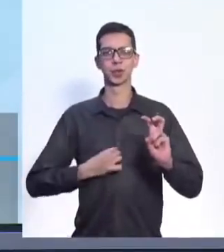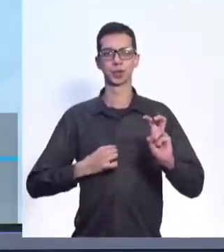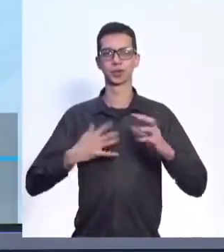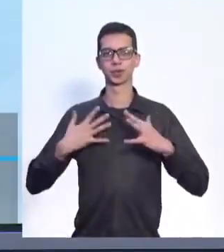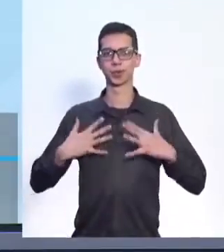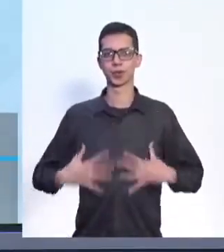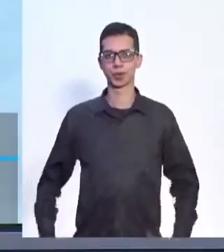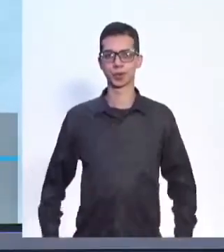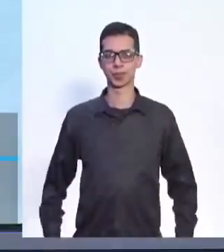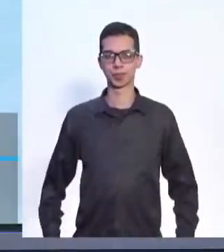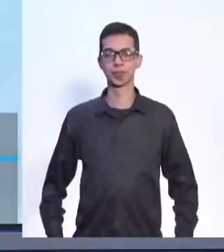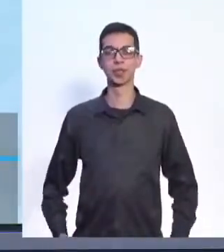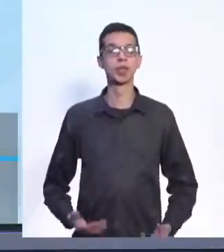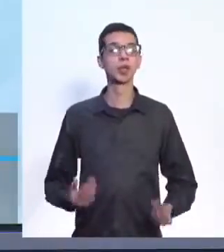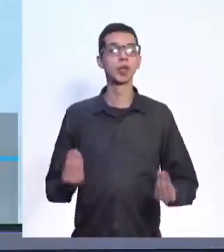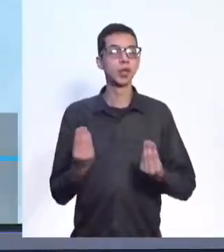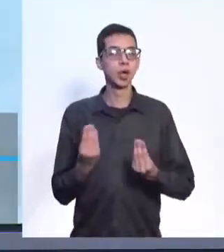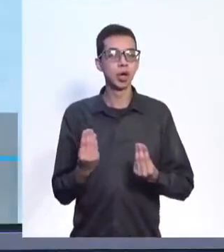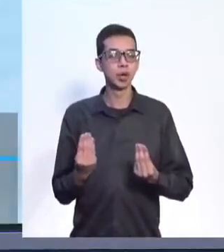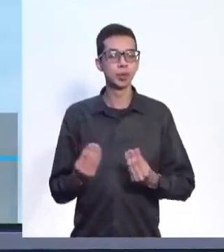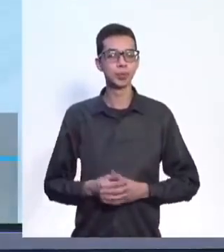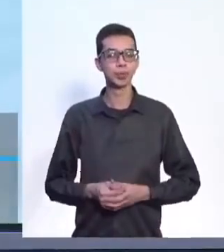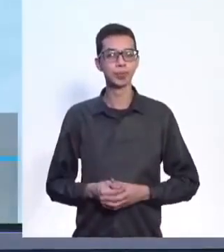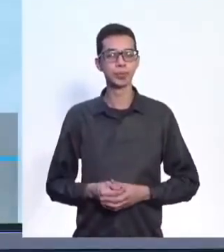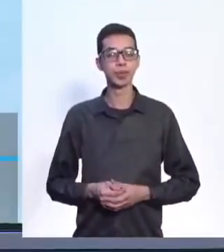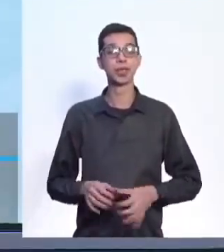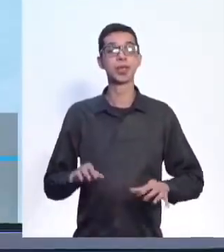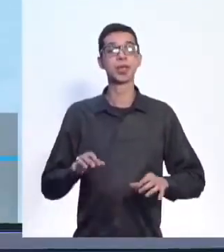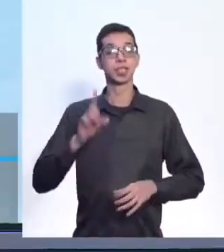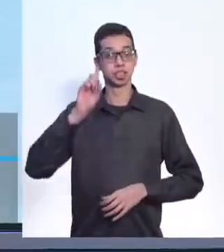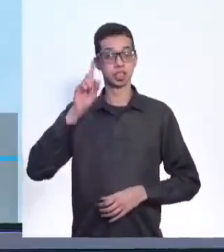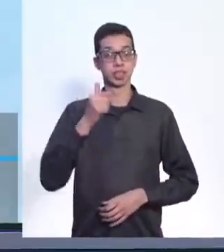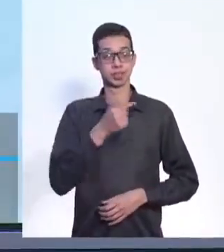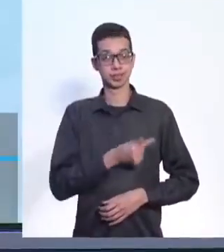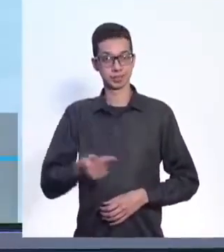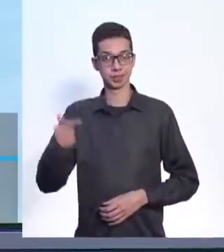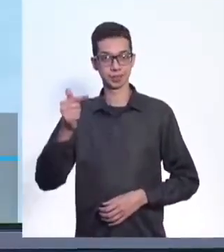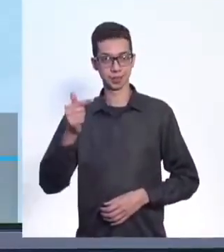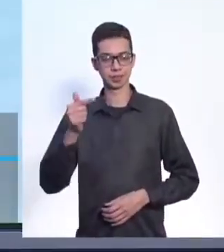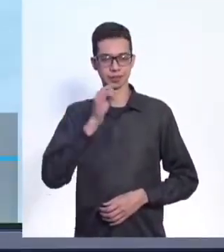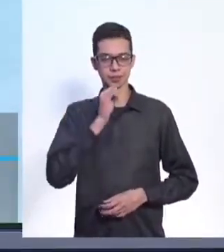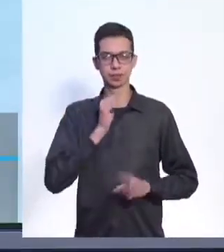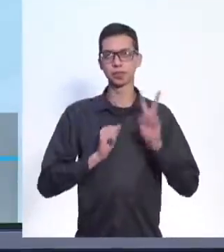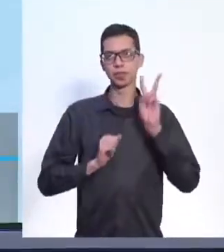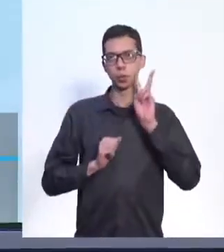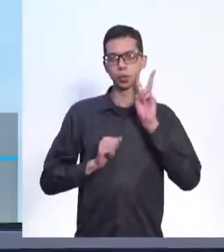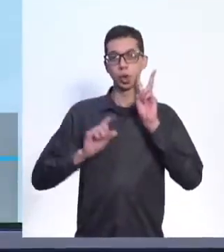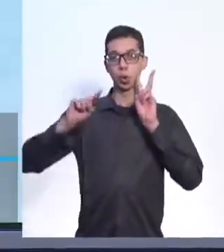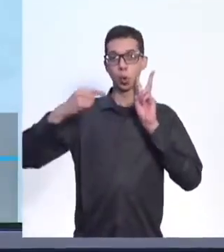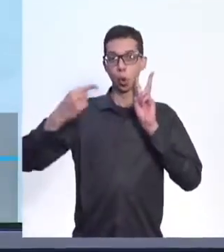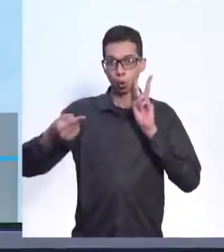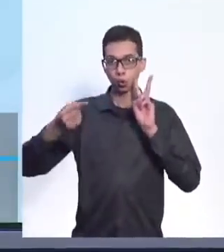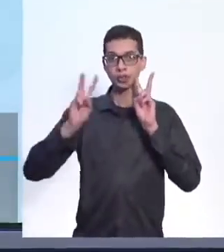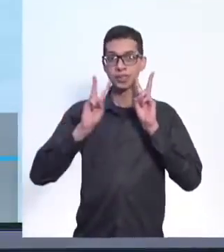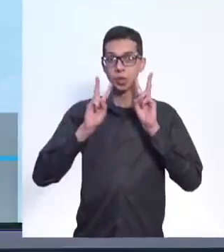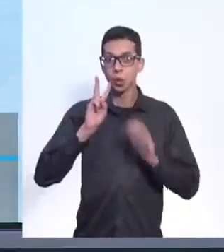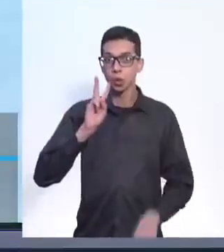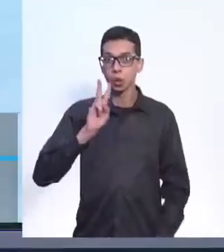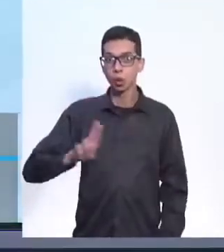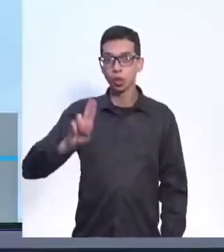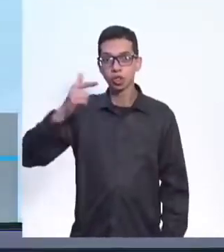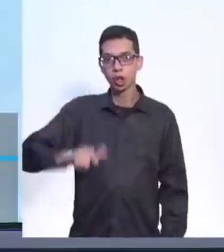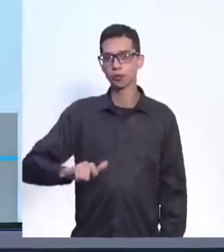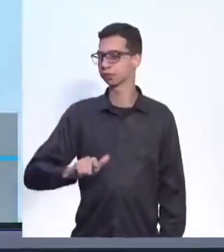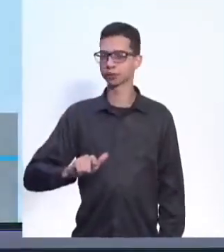tal forma que, no mesmo dia da semana, ela não repita o mesmo uniforme na próxima semana. Por